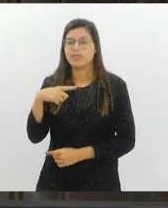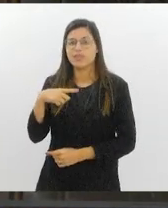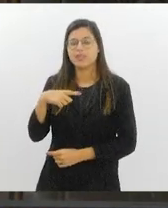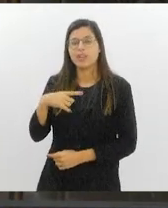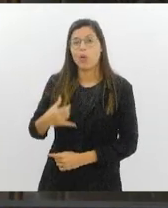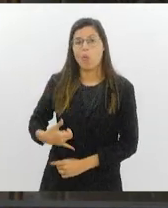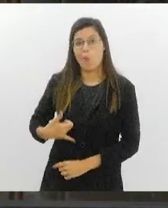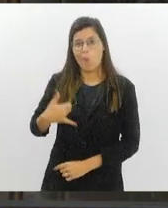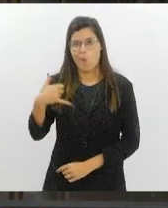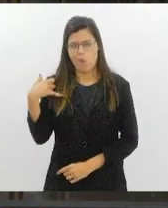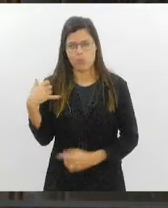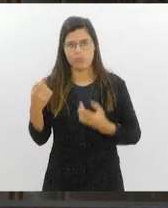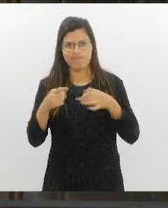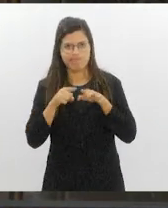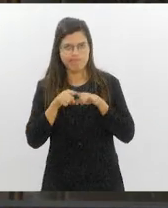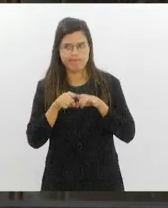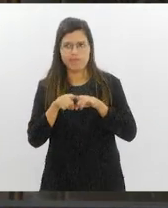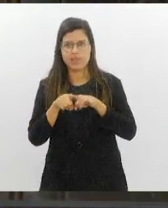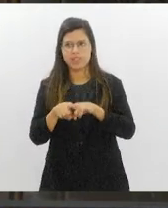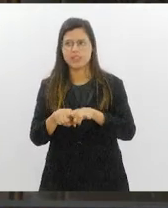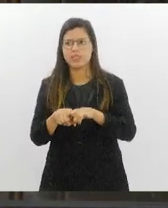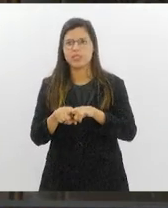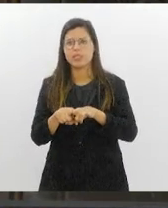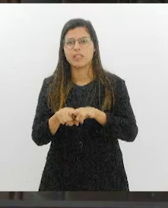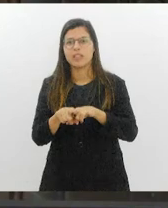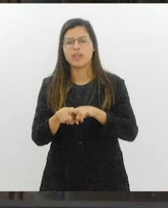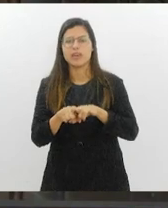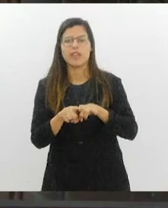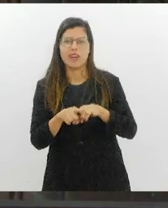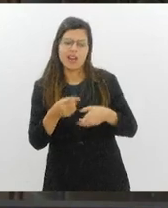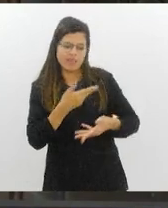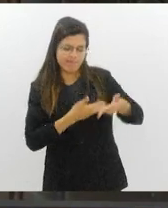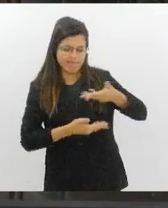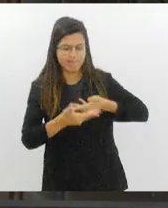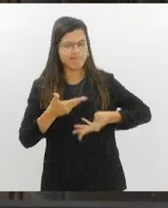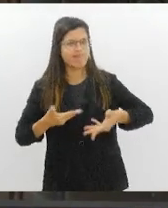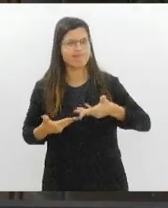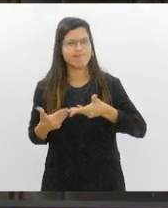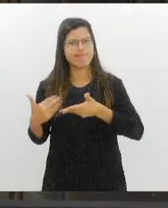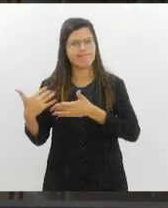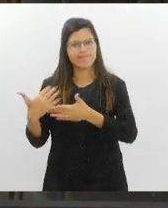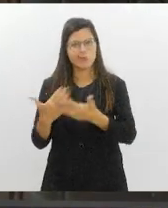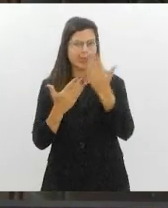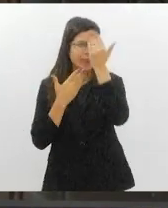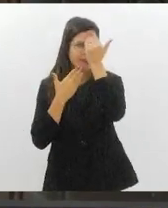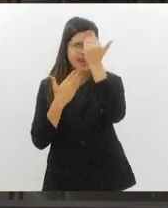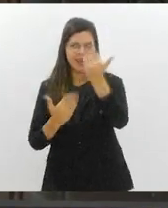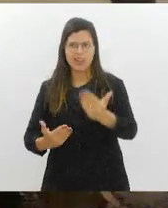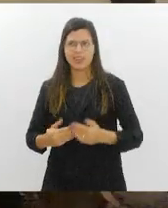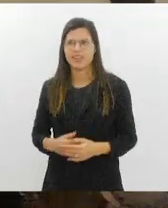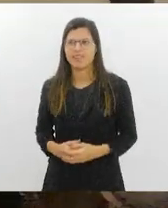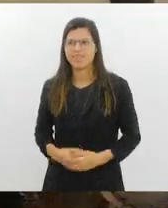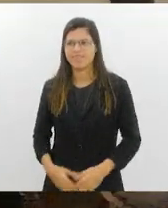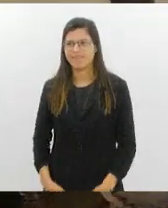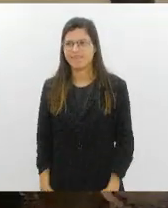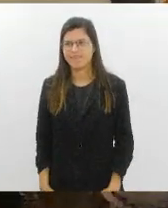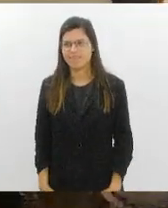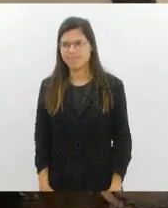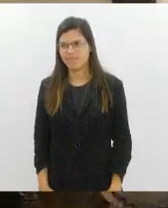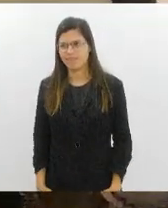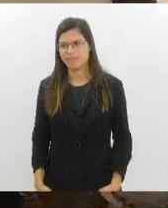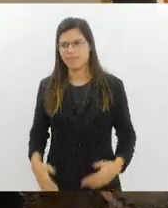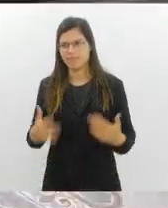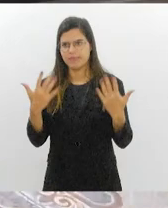em ser sua parceira e compartilhar com você dessa trajetória. Muito obrigada. Boa noite.